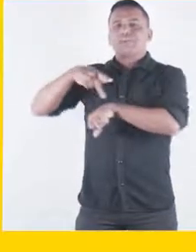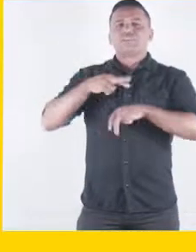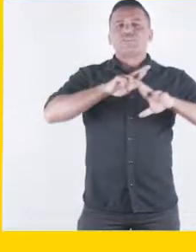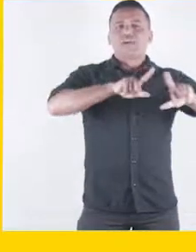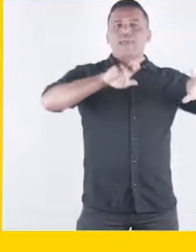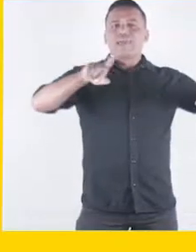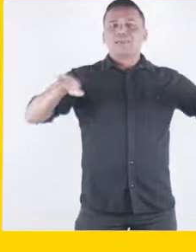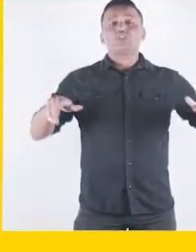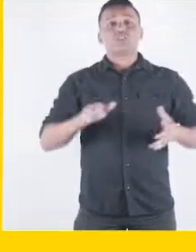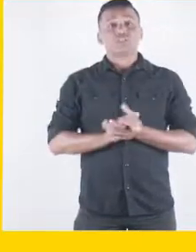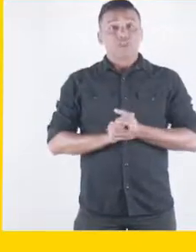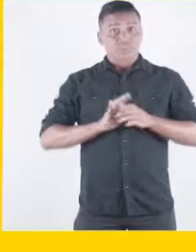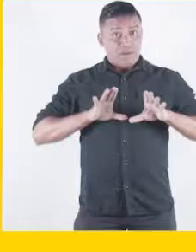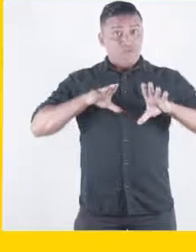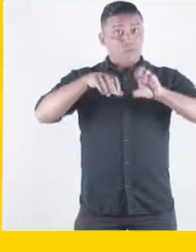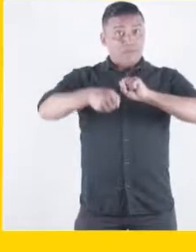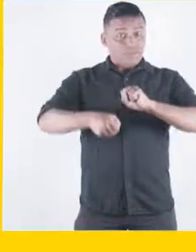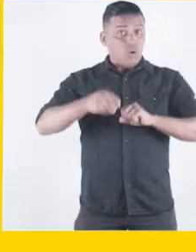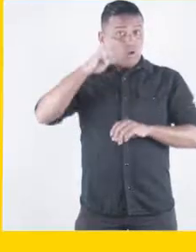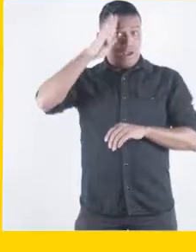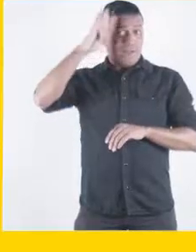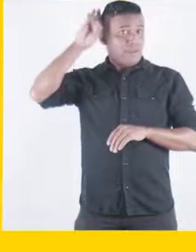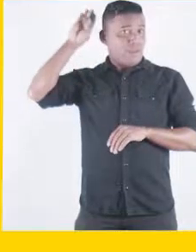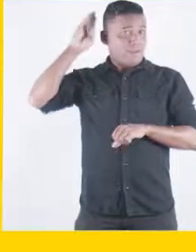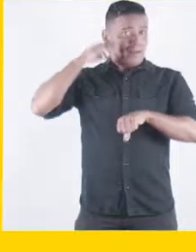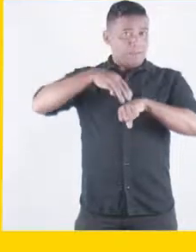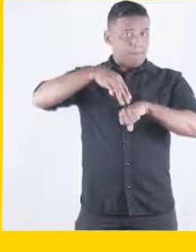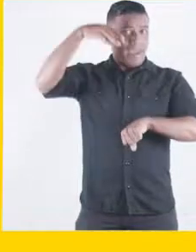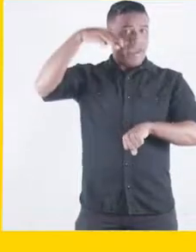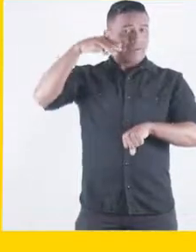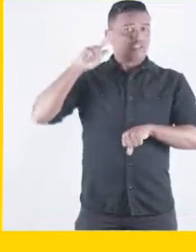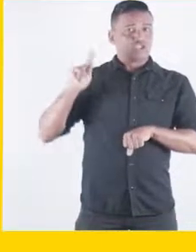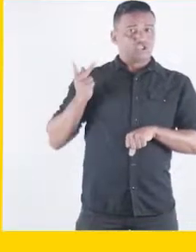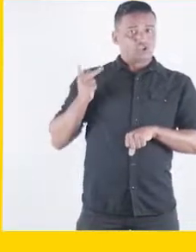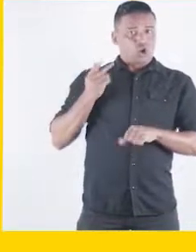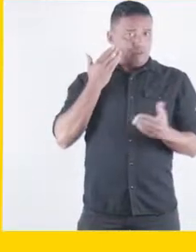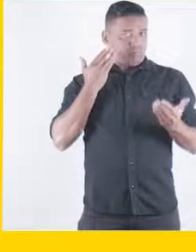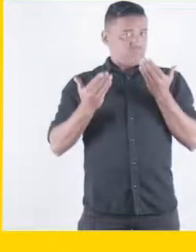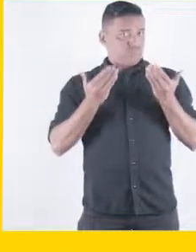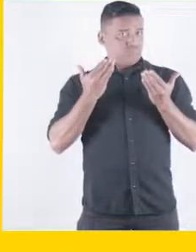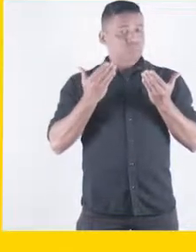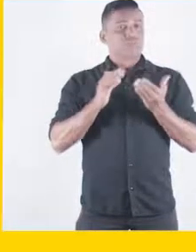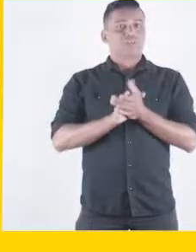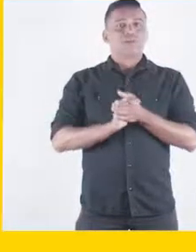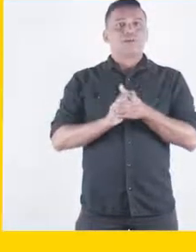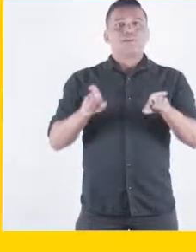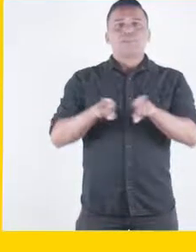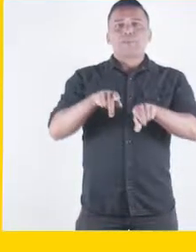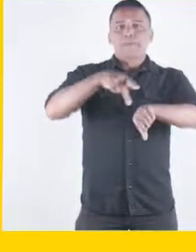minha formação acadêmica, eu sou mestre em História Comparada, pedagogo,